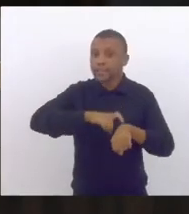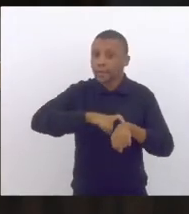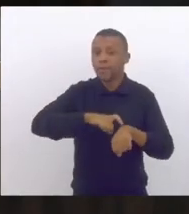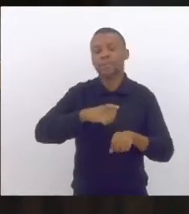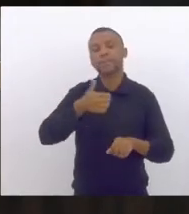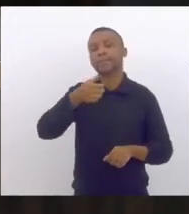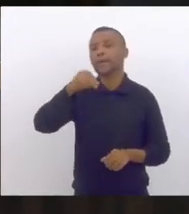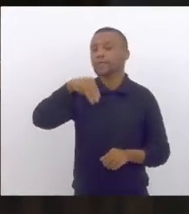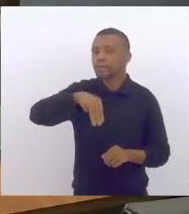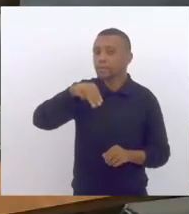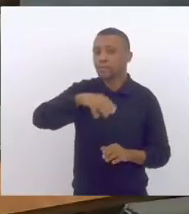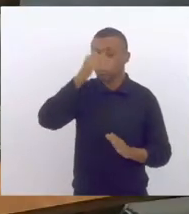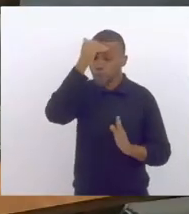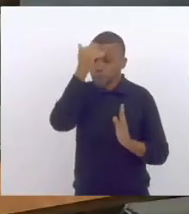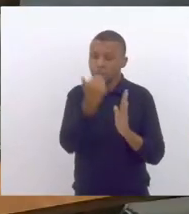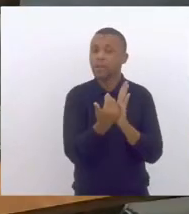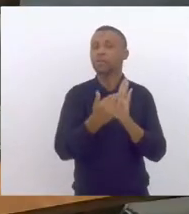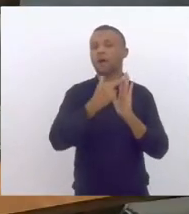regimental